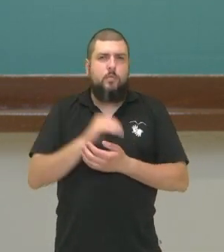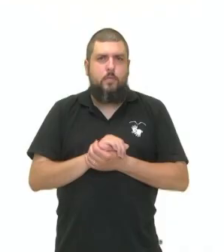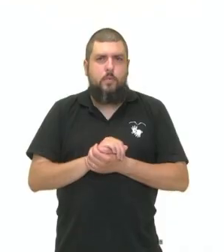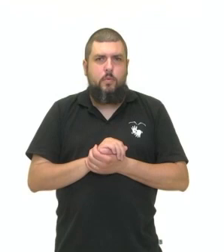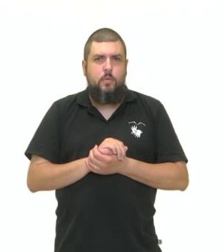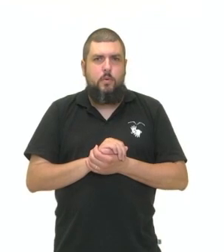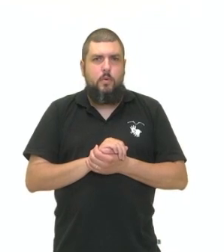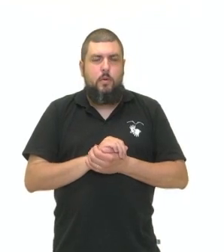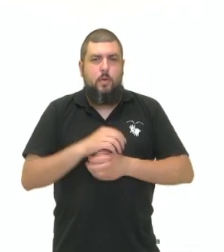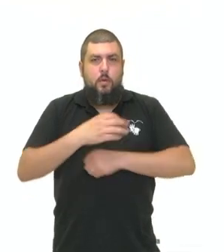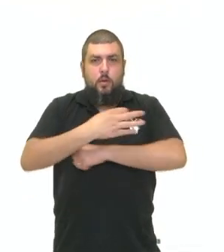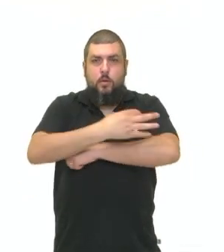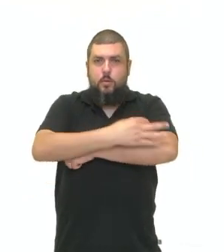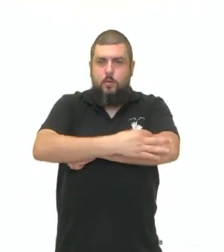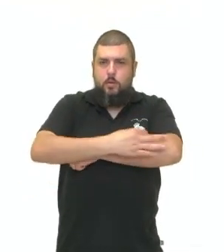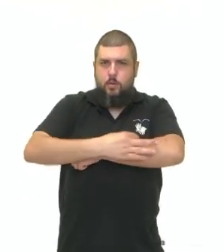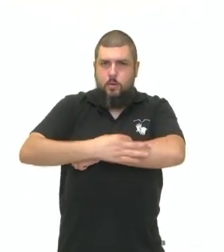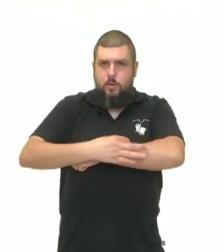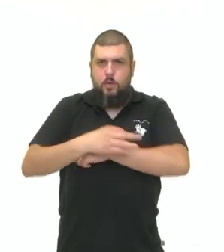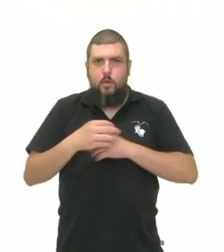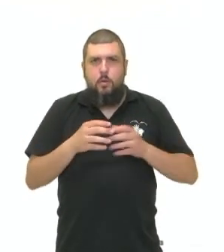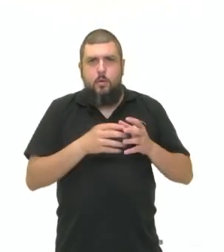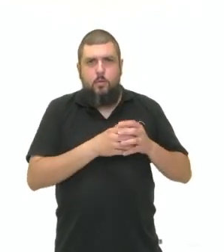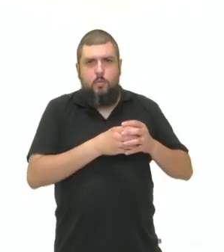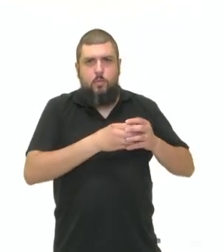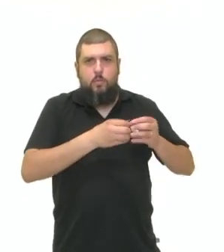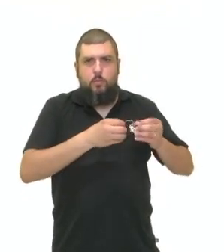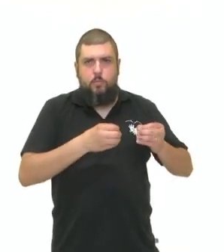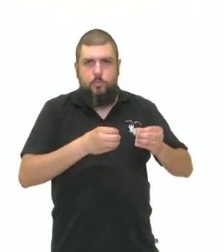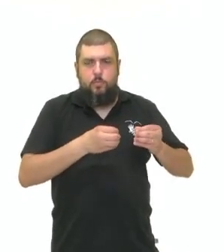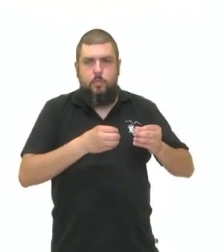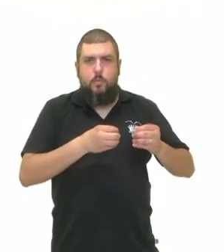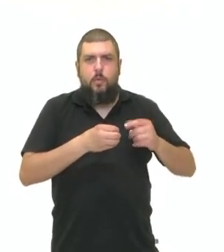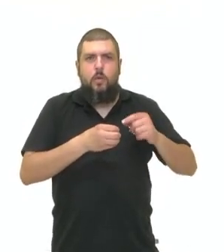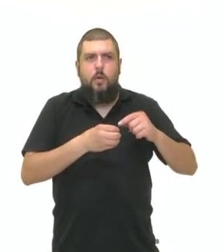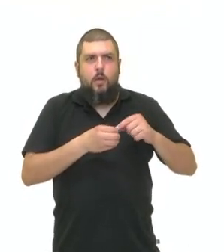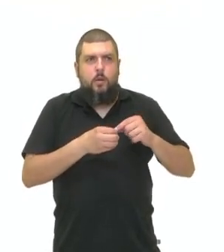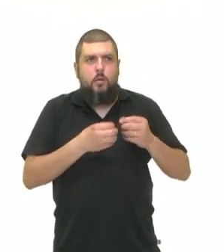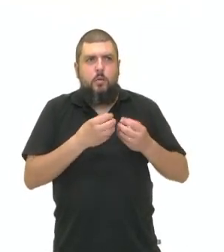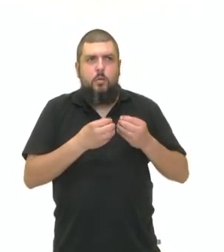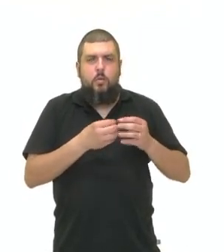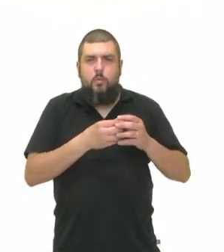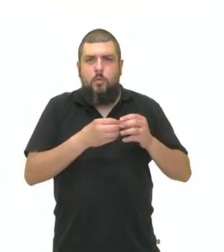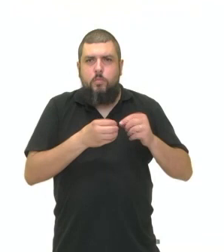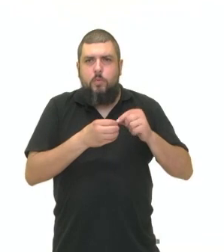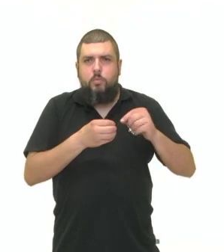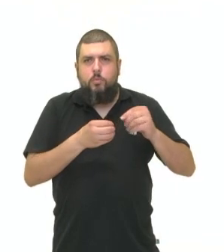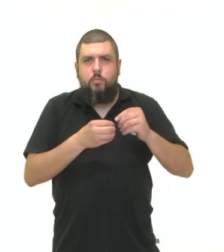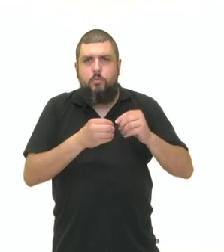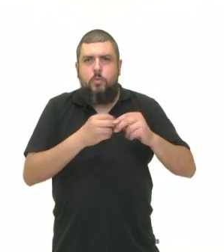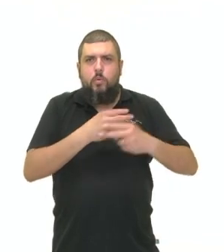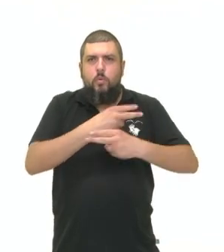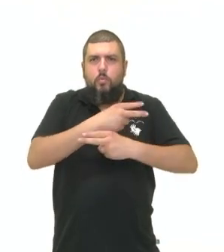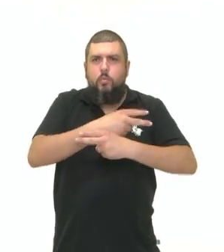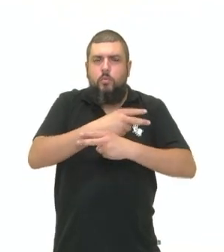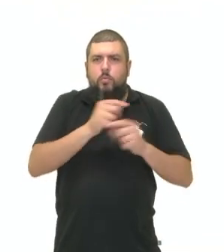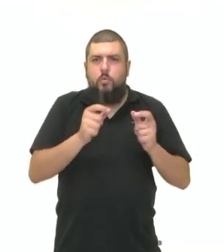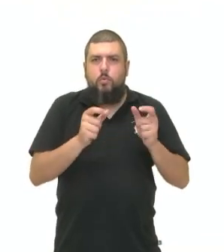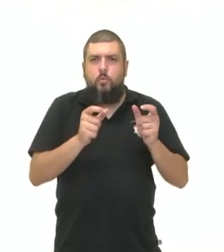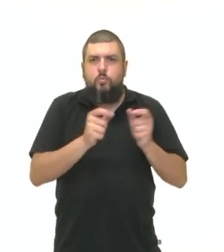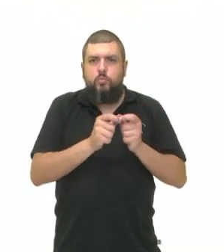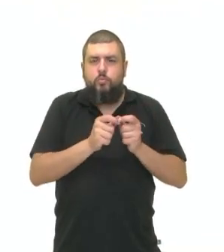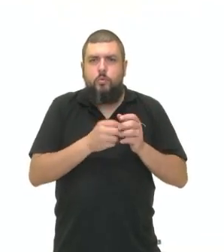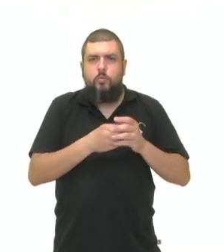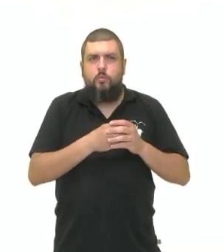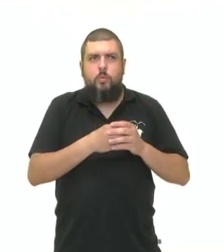por um processo de divisão celular, onde ela vai ficar com o número reduzido dos cromossomos. Depois essa célula